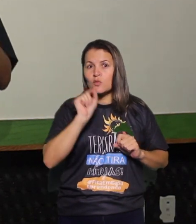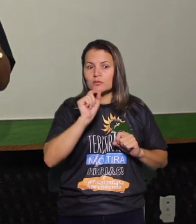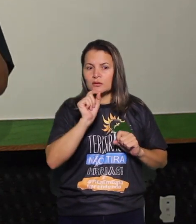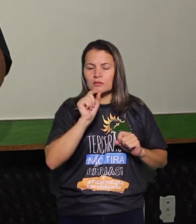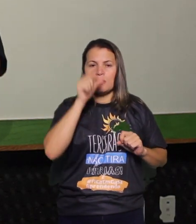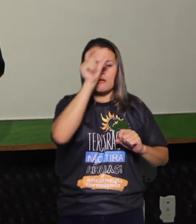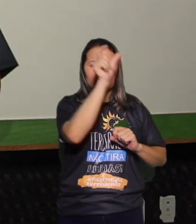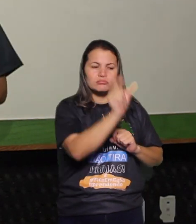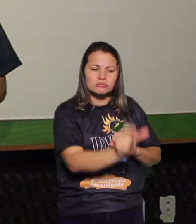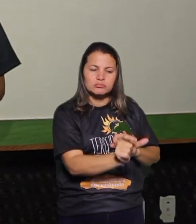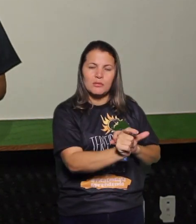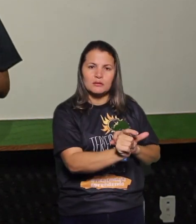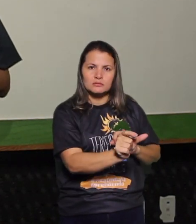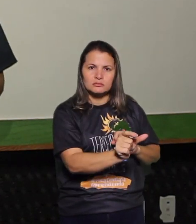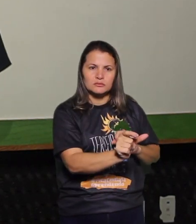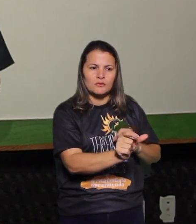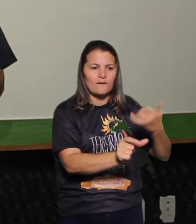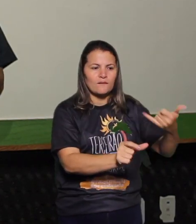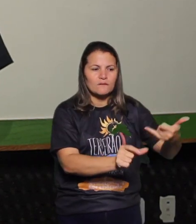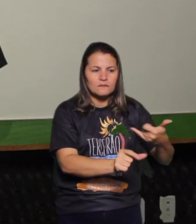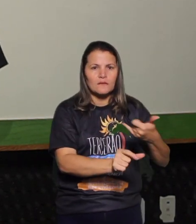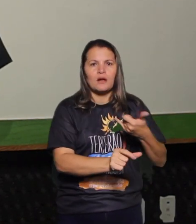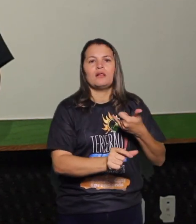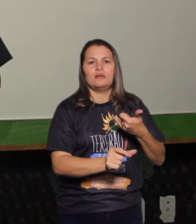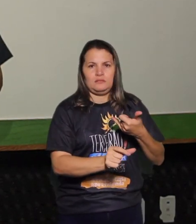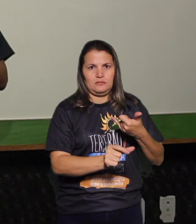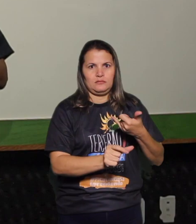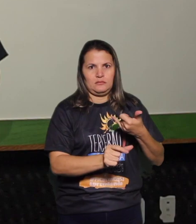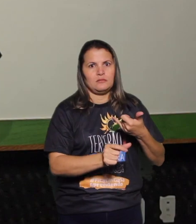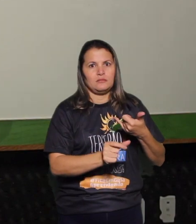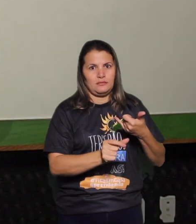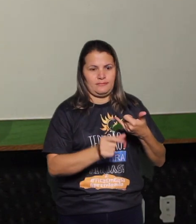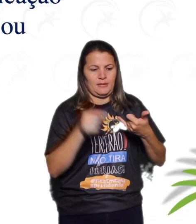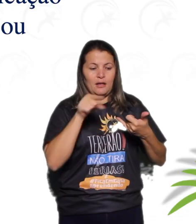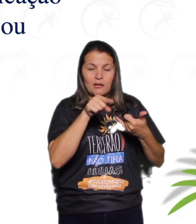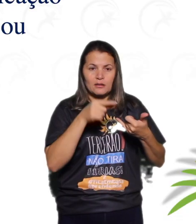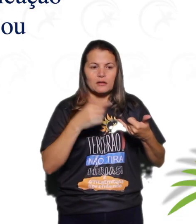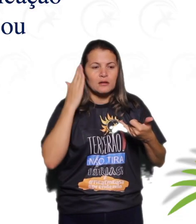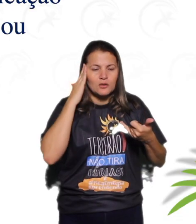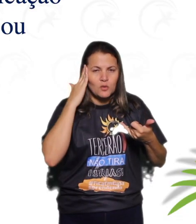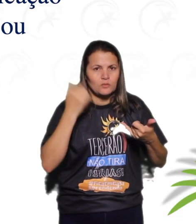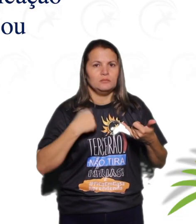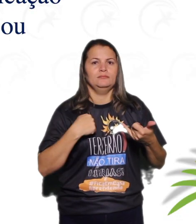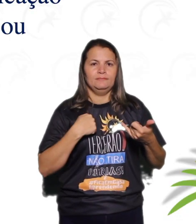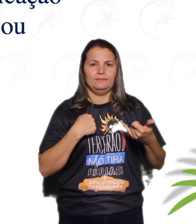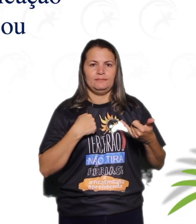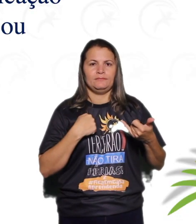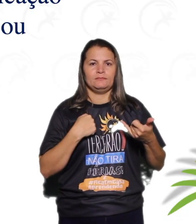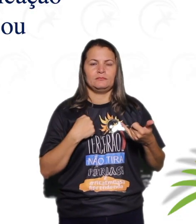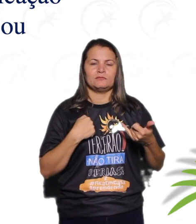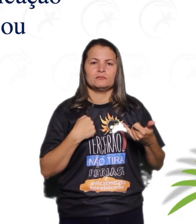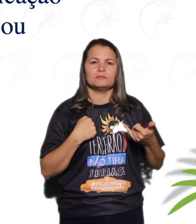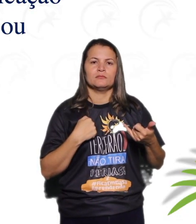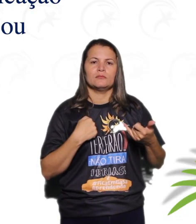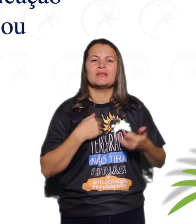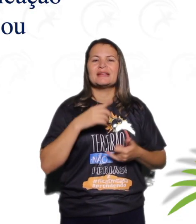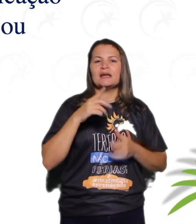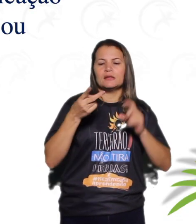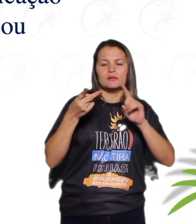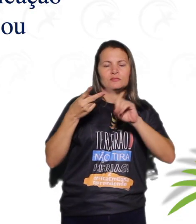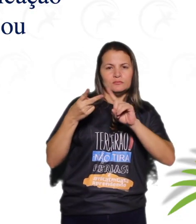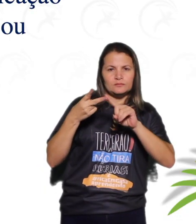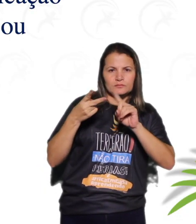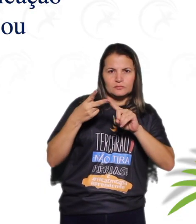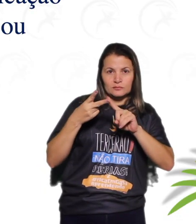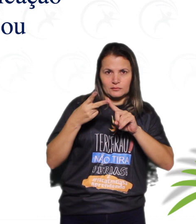emissor, aquela pessoa que fala, está querendo que eu entenda. Na denotação, a palavra é